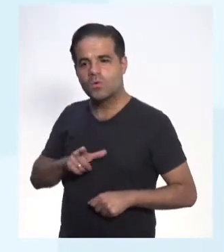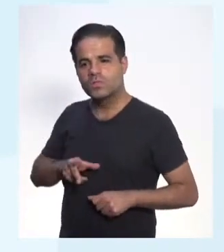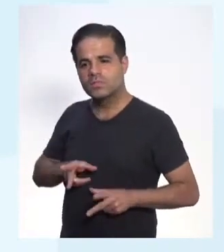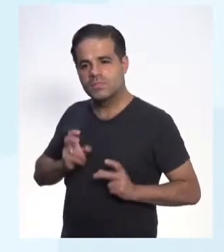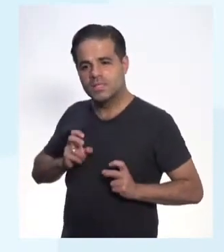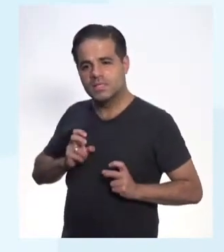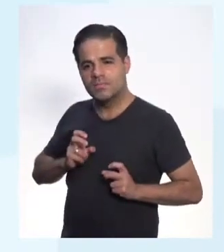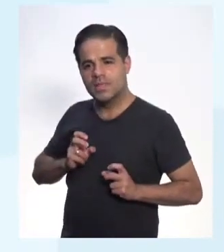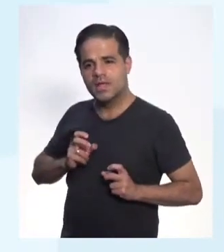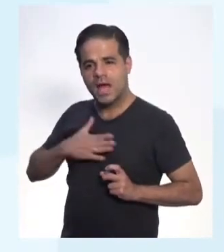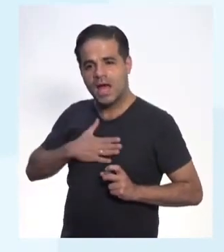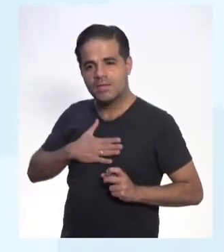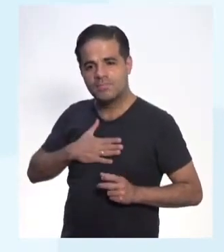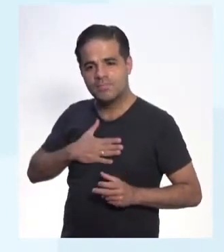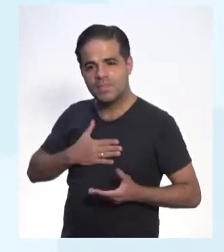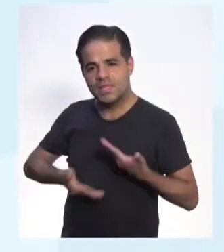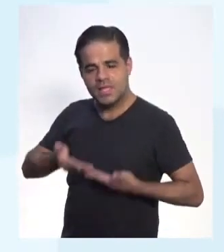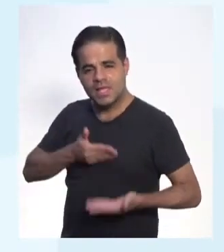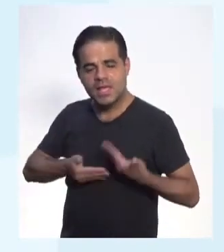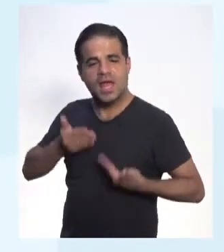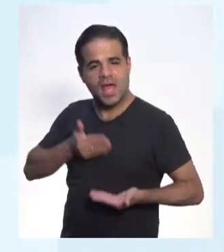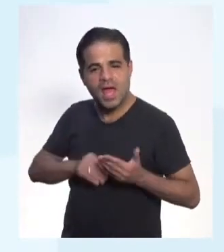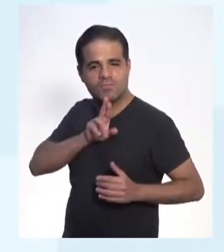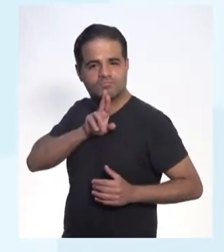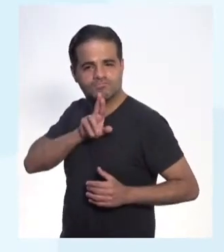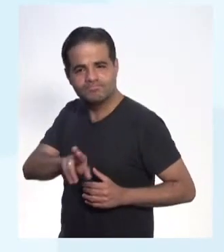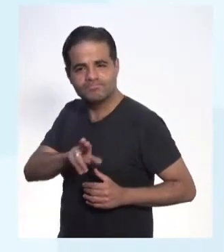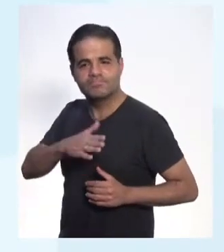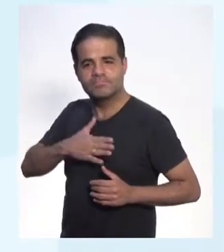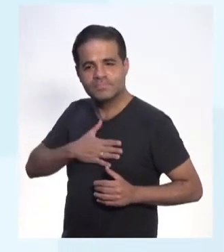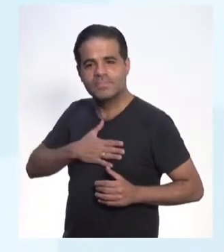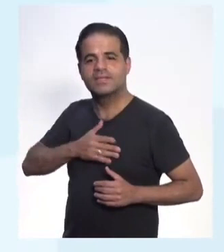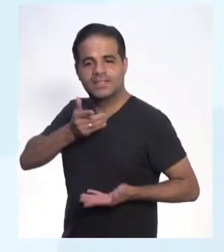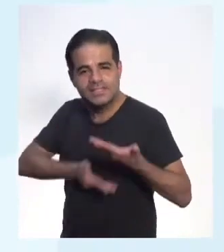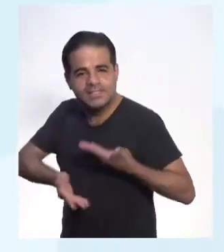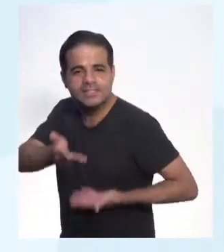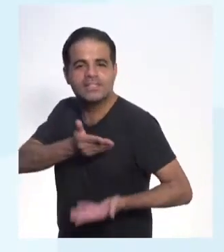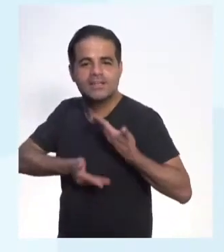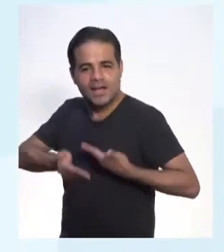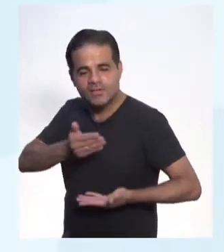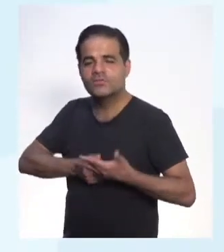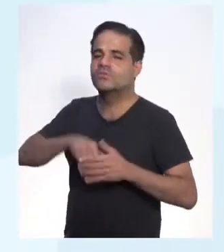em relação a mim, né, é o resultado dessas